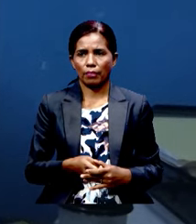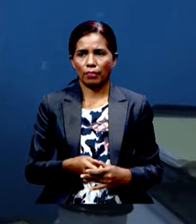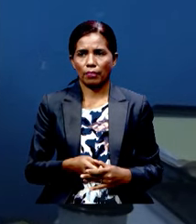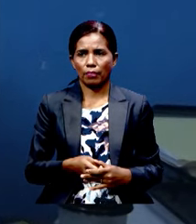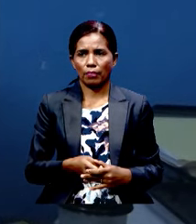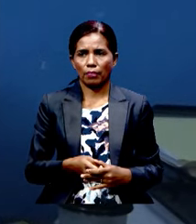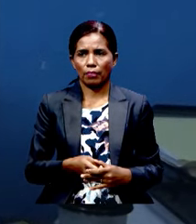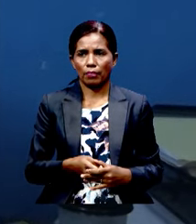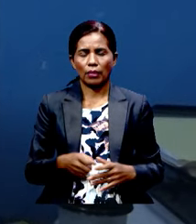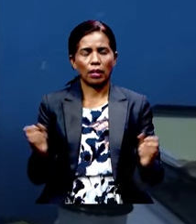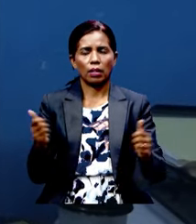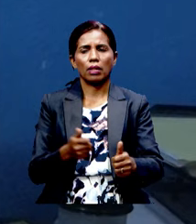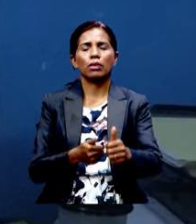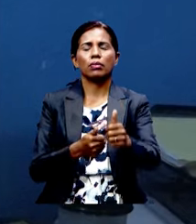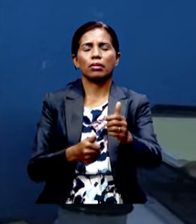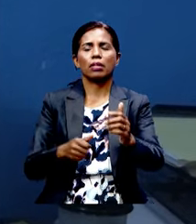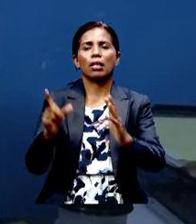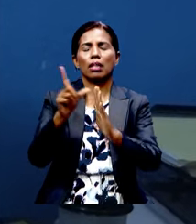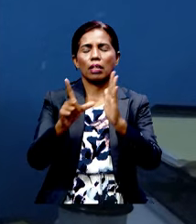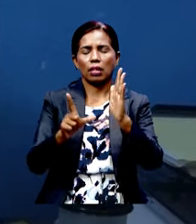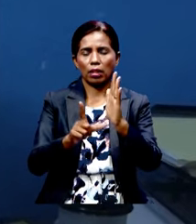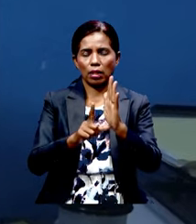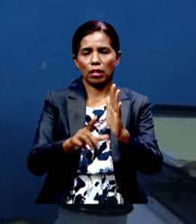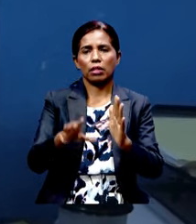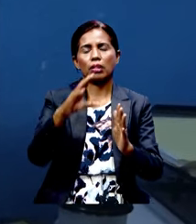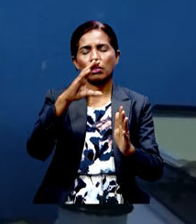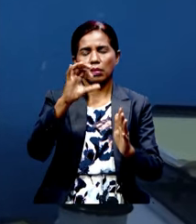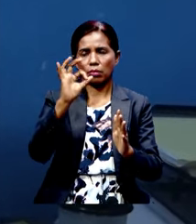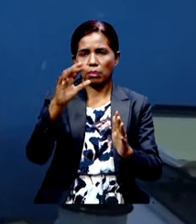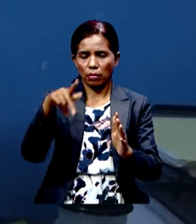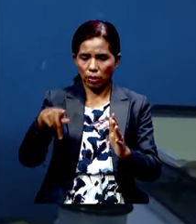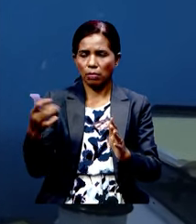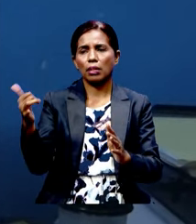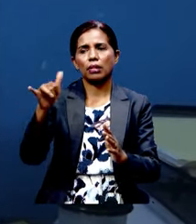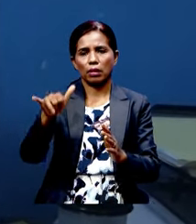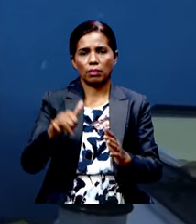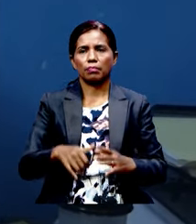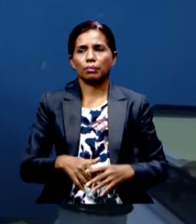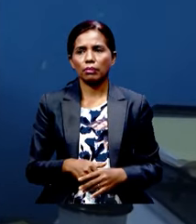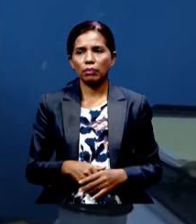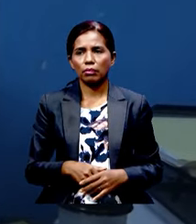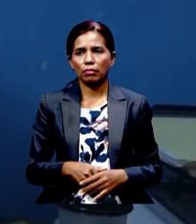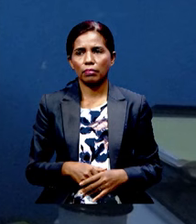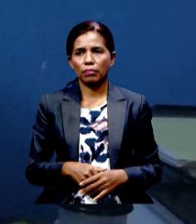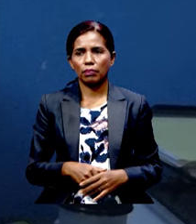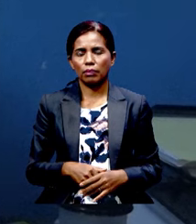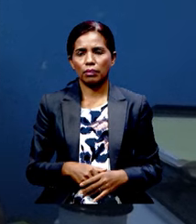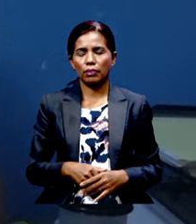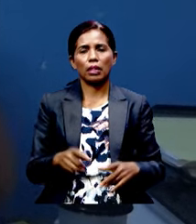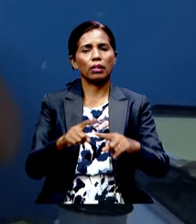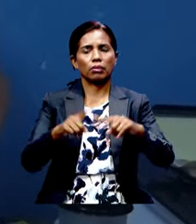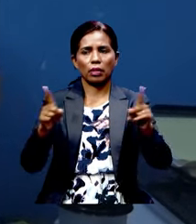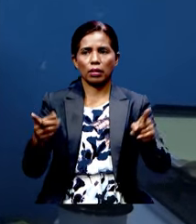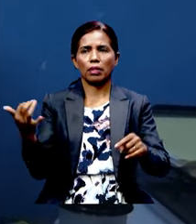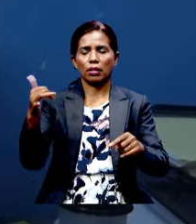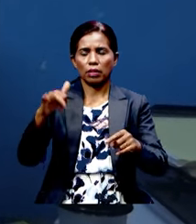la aplica la función pública basira. Infelizmente, si la función pública, si la función voluntaria. Entonces, si la